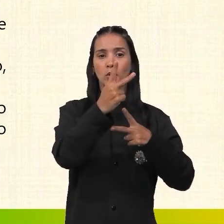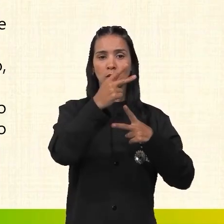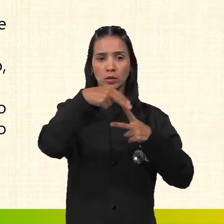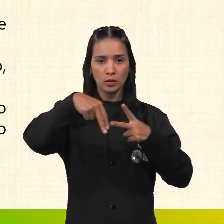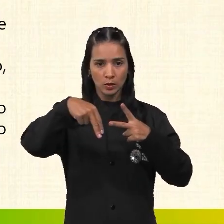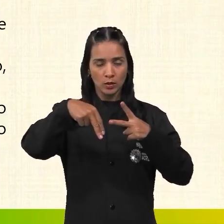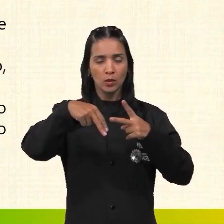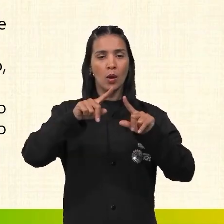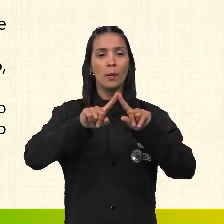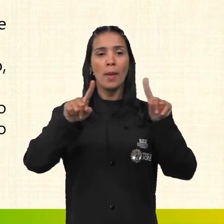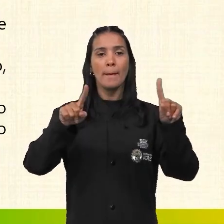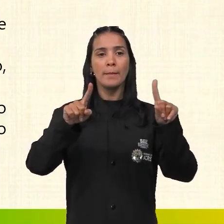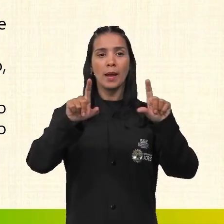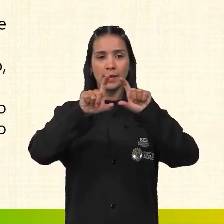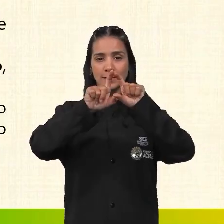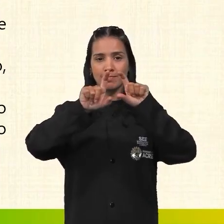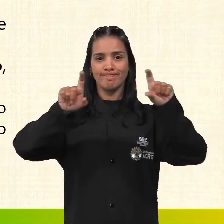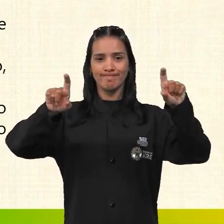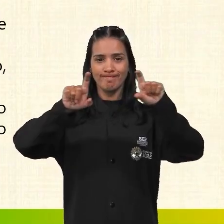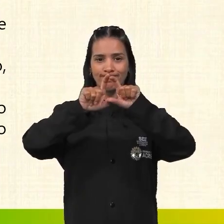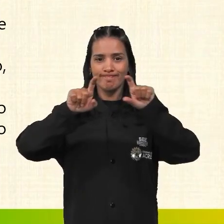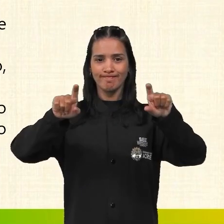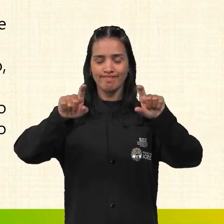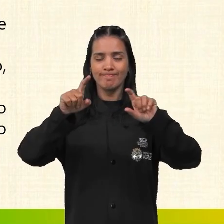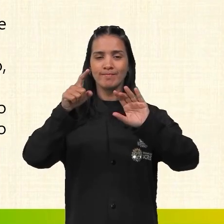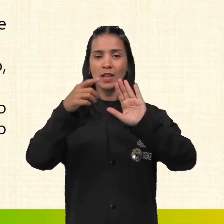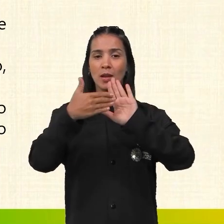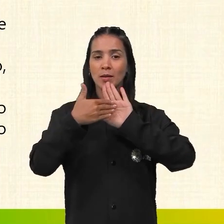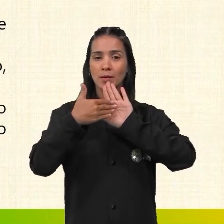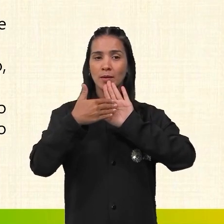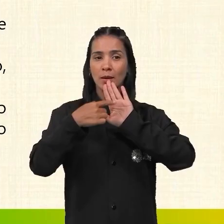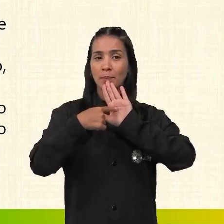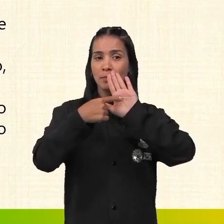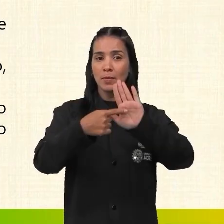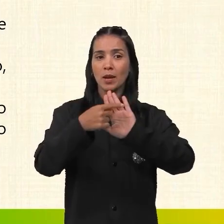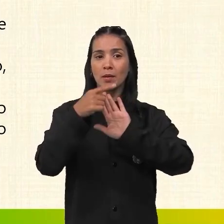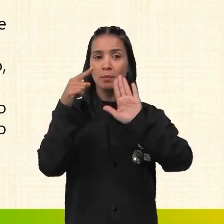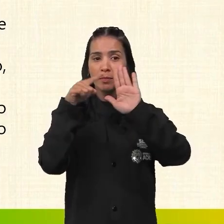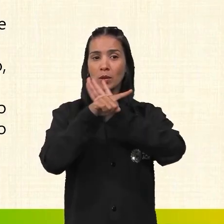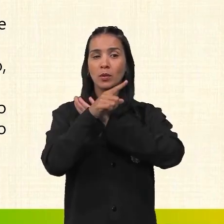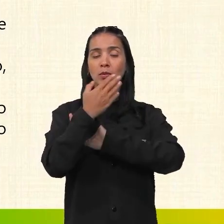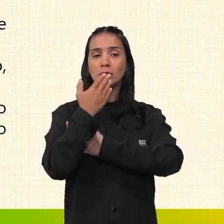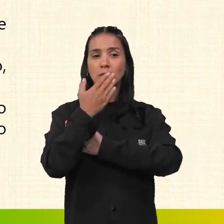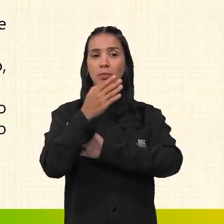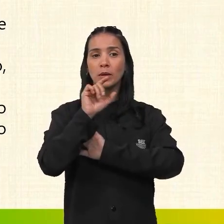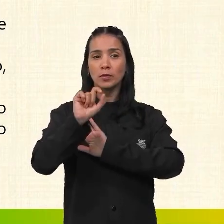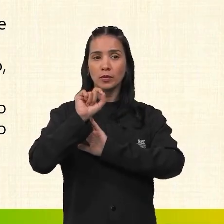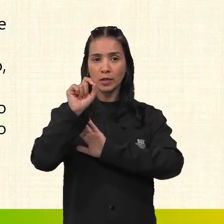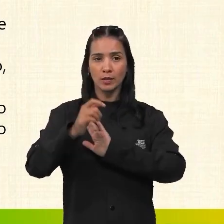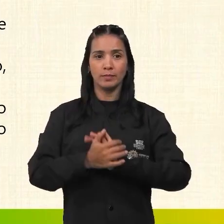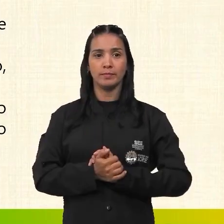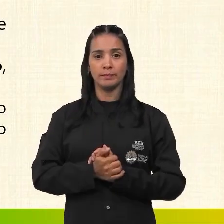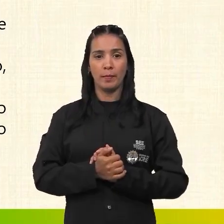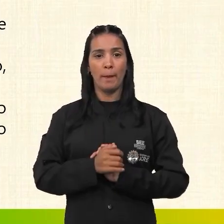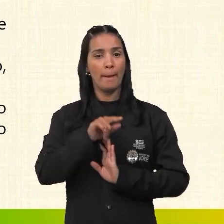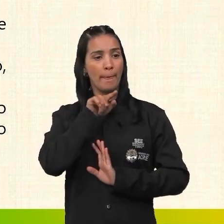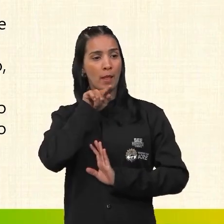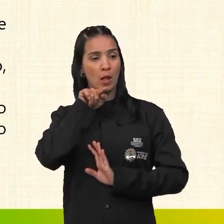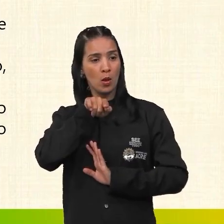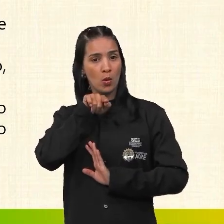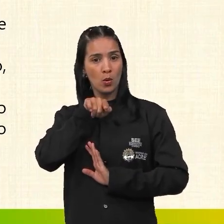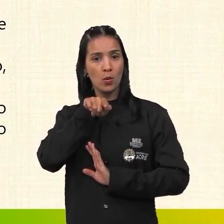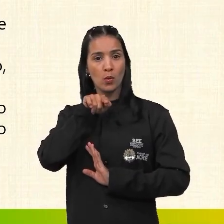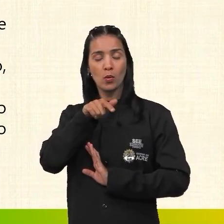a pergunta a partir de um deles, tudo bem? Na tirinha, Calvin está procurando por sua